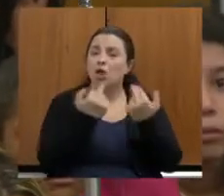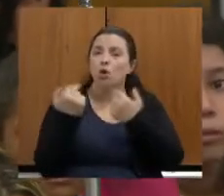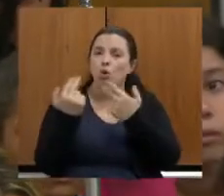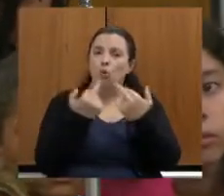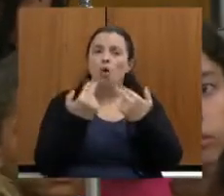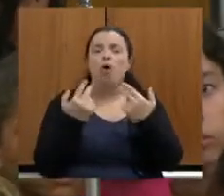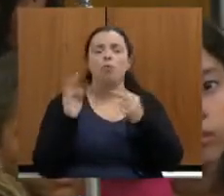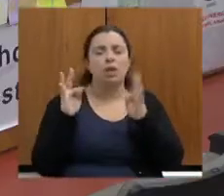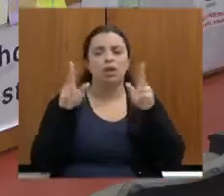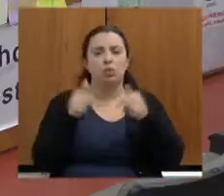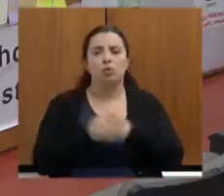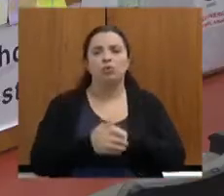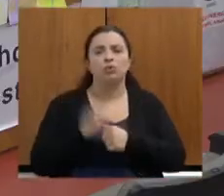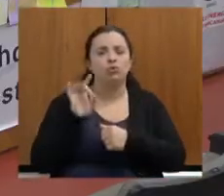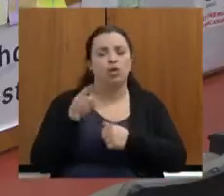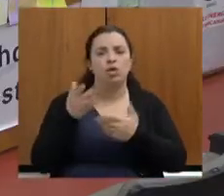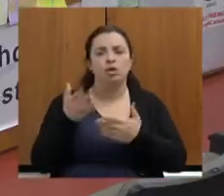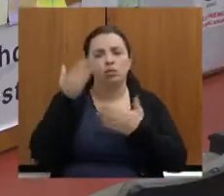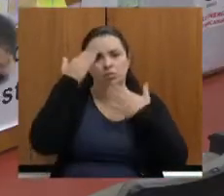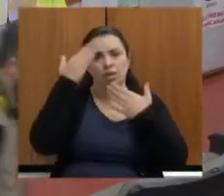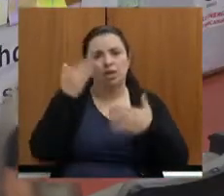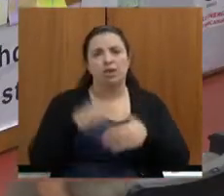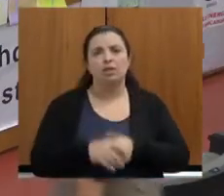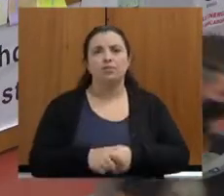isso que eu tenho a dizer agradeço para vocês